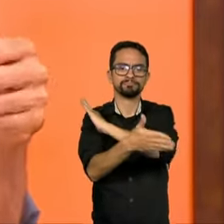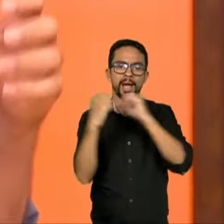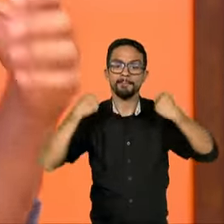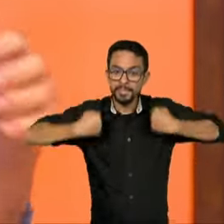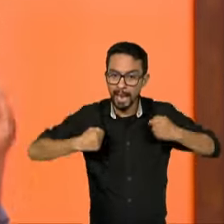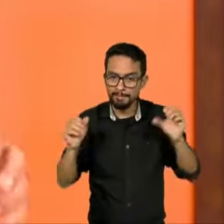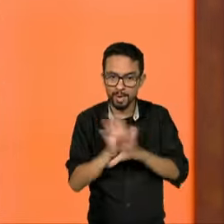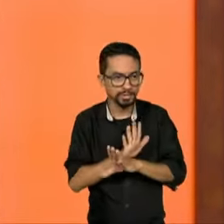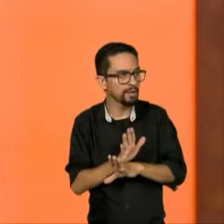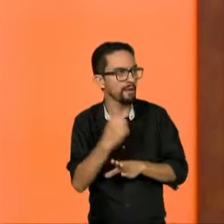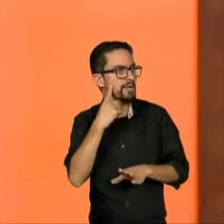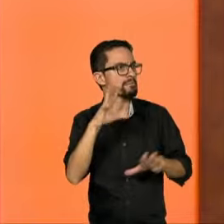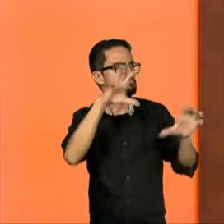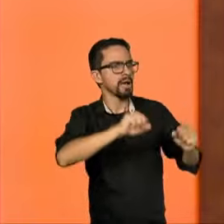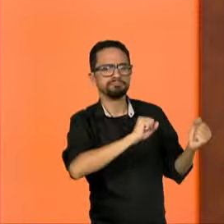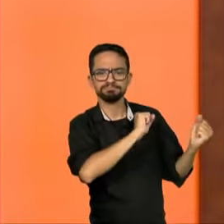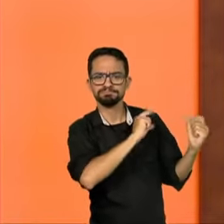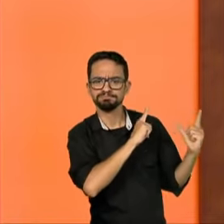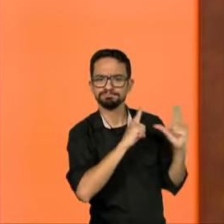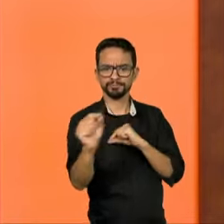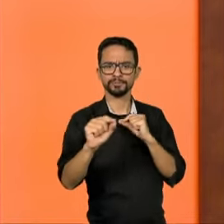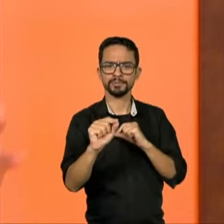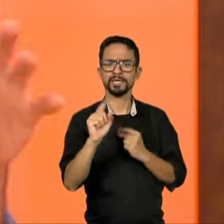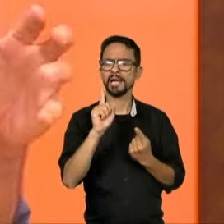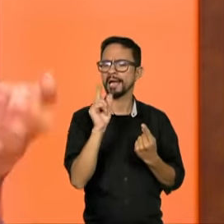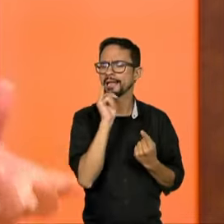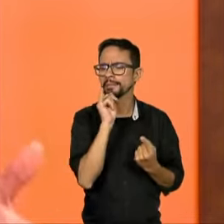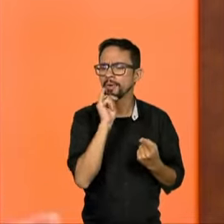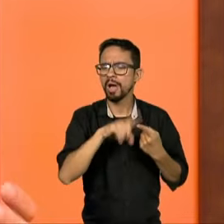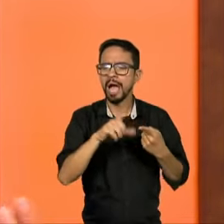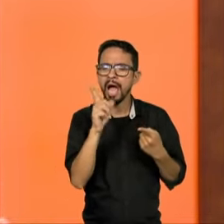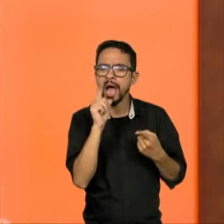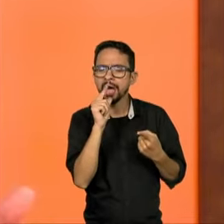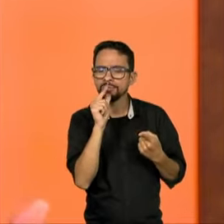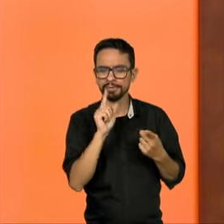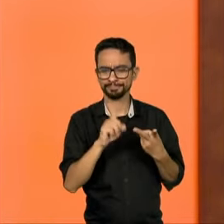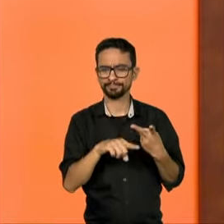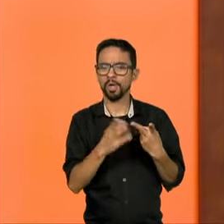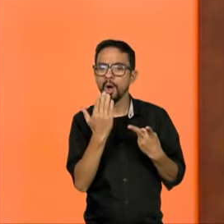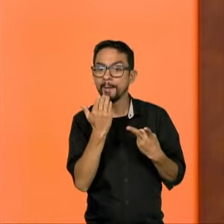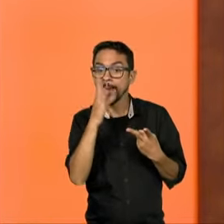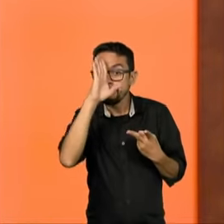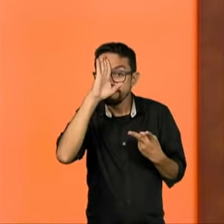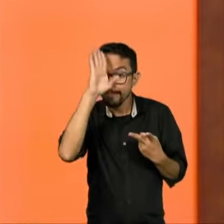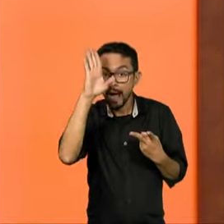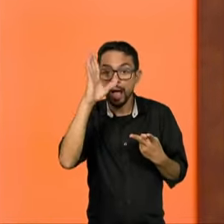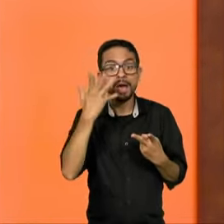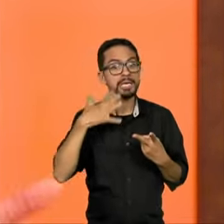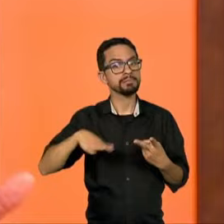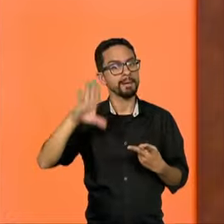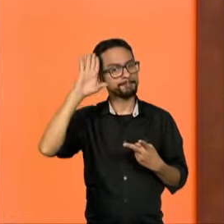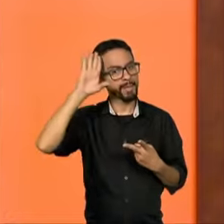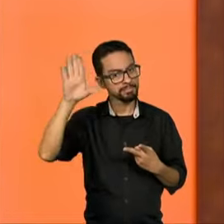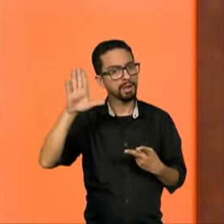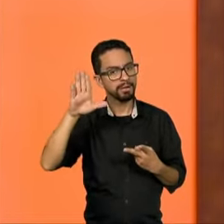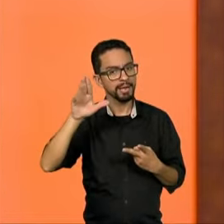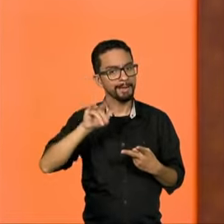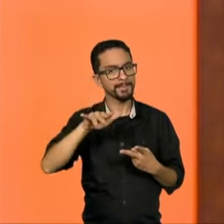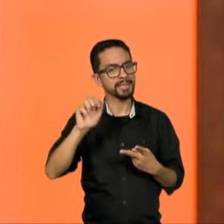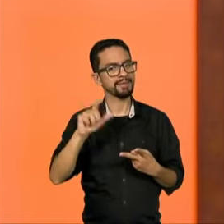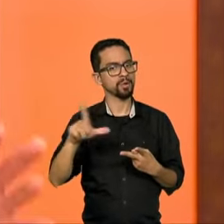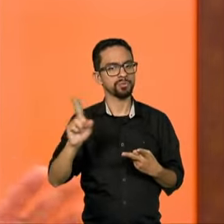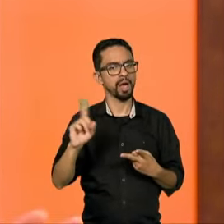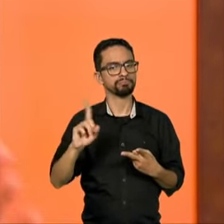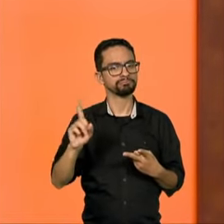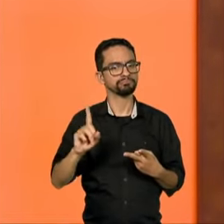mochilas prontas da sua família com água, com alguma alimentação, principalmente para a criança, claro, que não seja perecível,